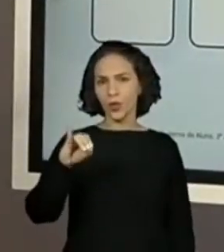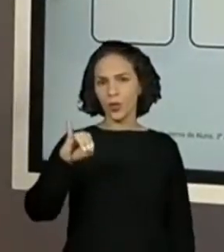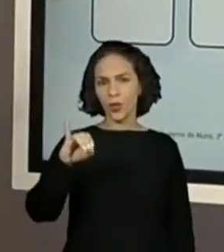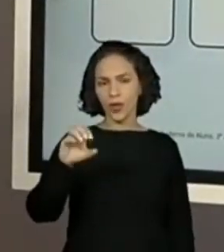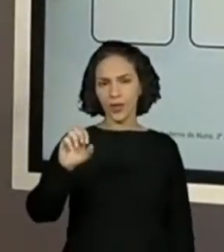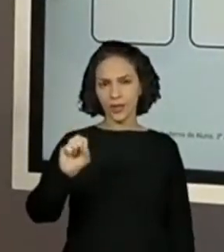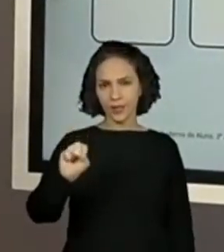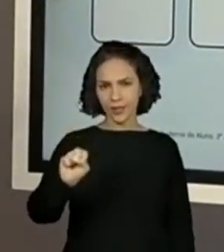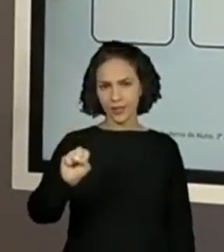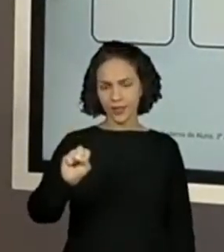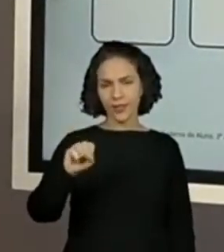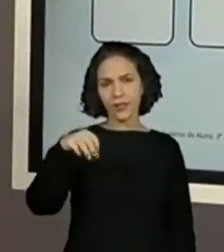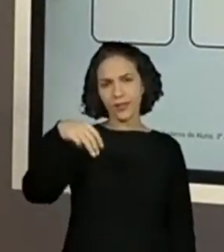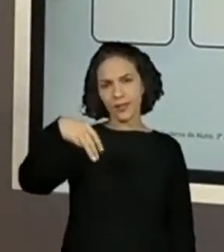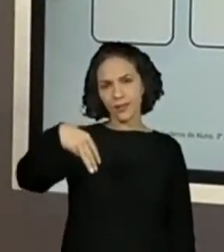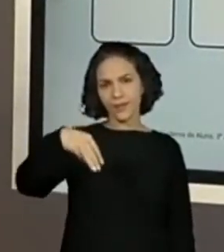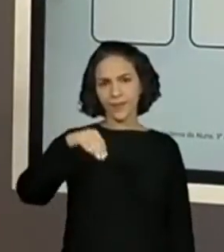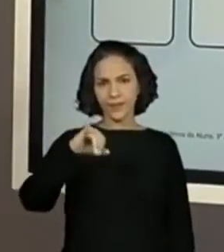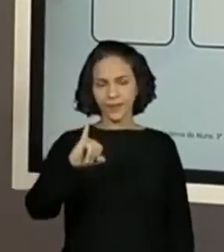2030.